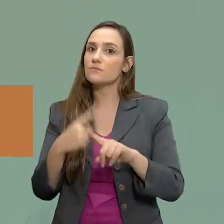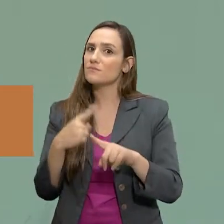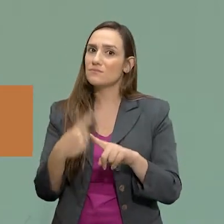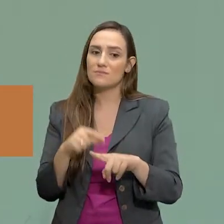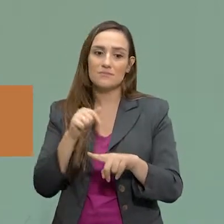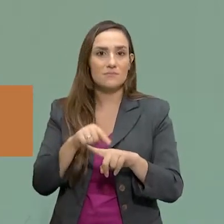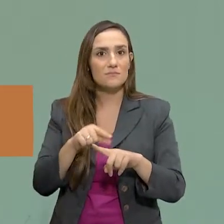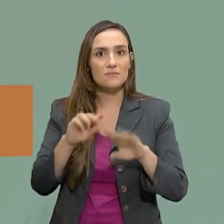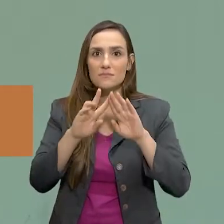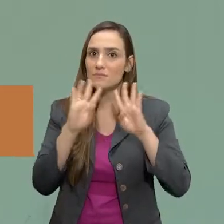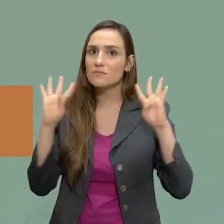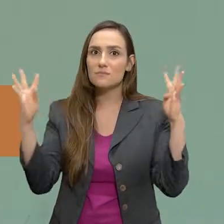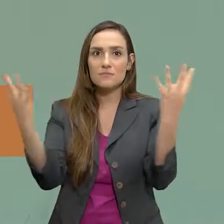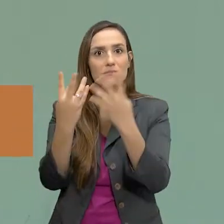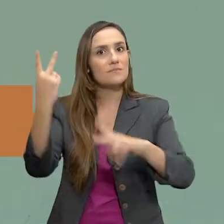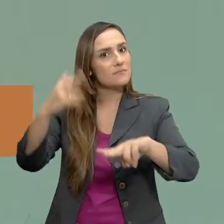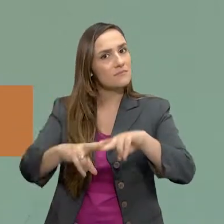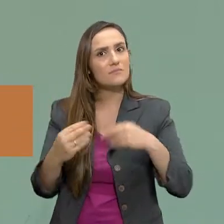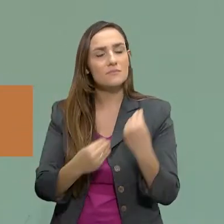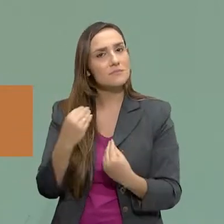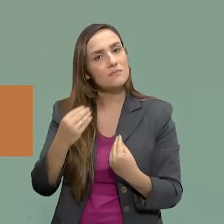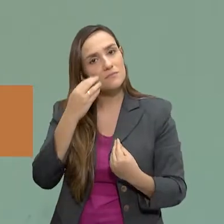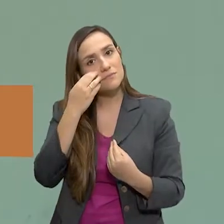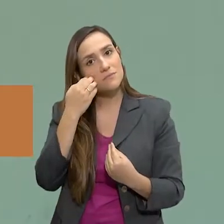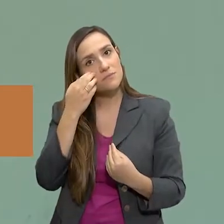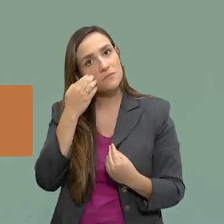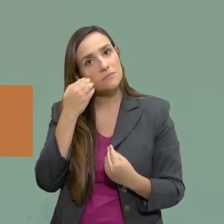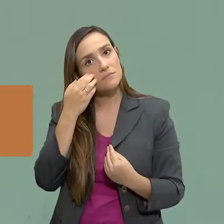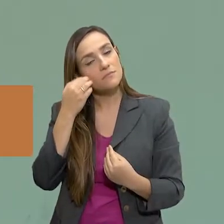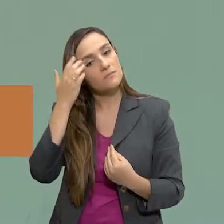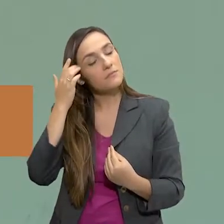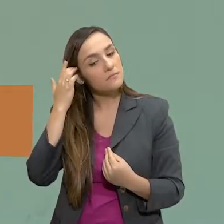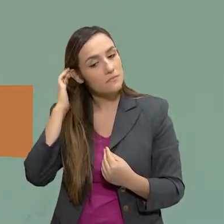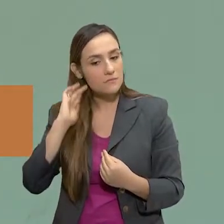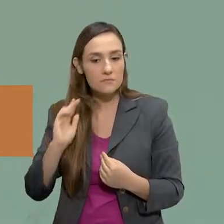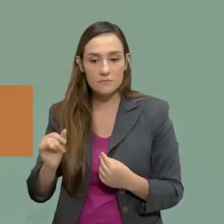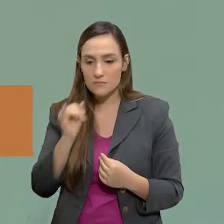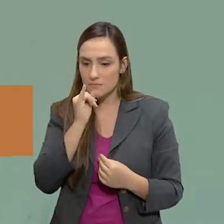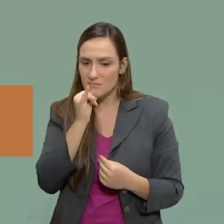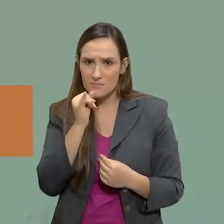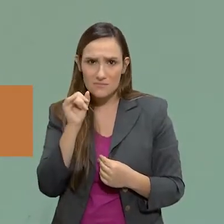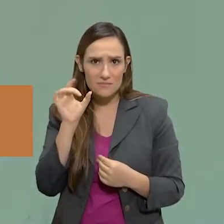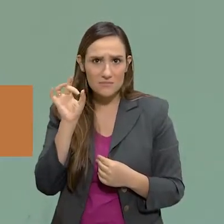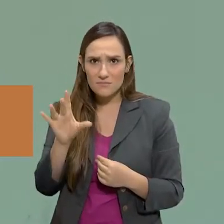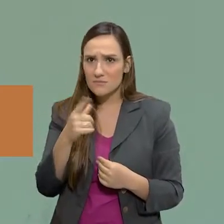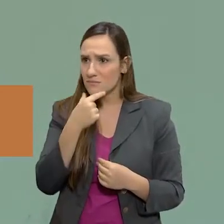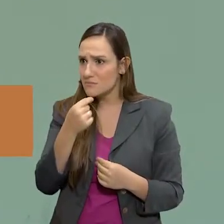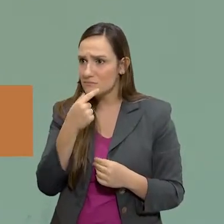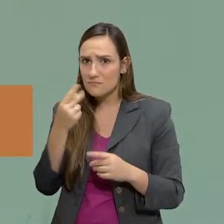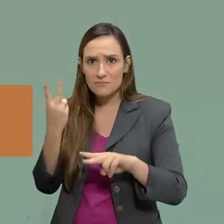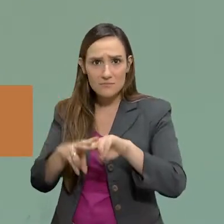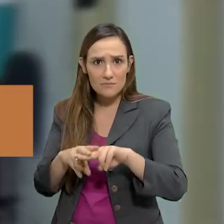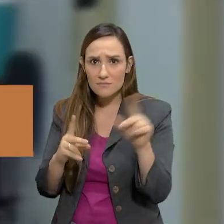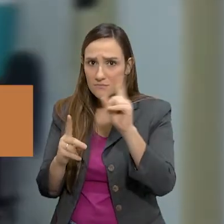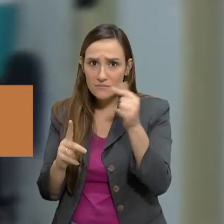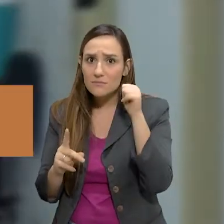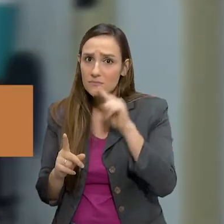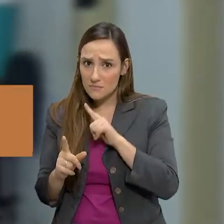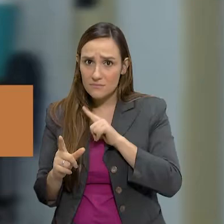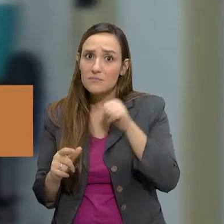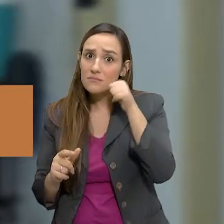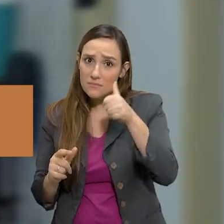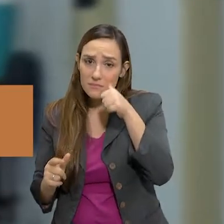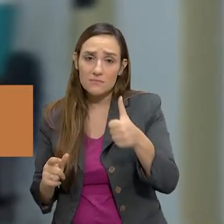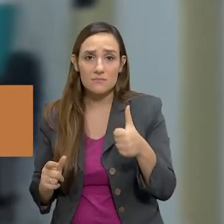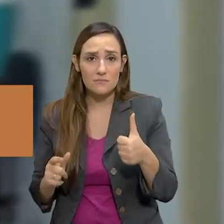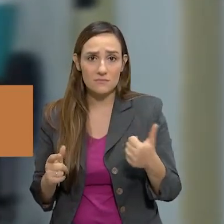de fato é como se o sistema sempre achasse que só homens estão no sistema prisional, né? Então, se você pegar o